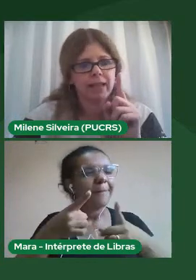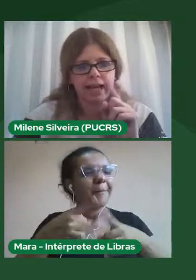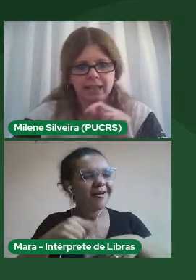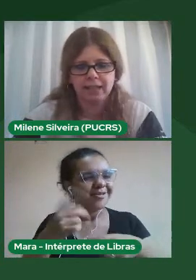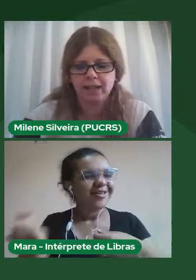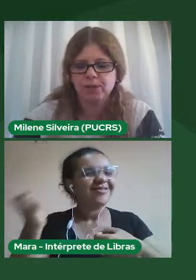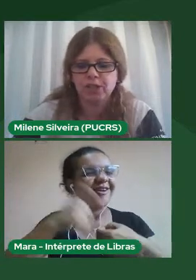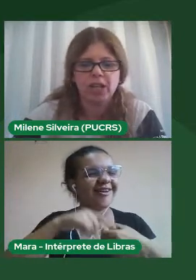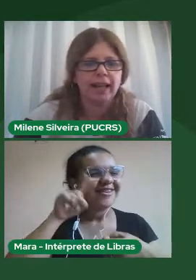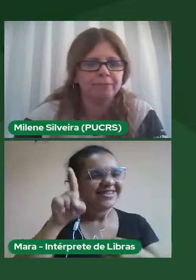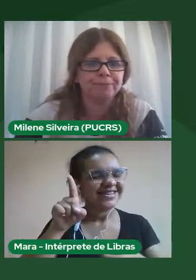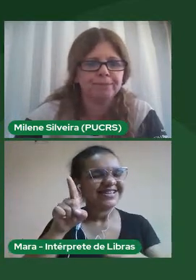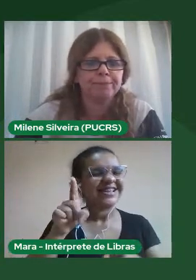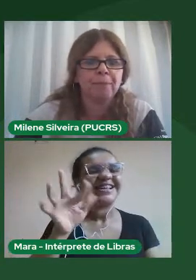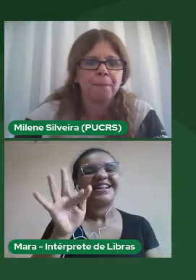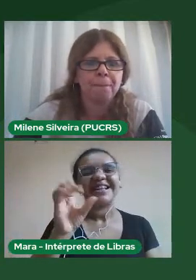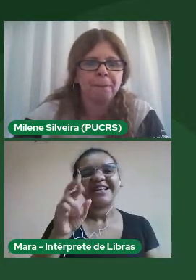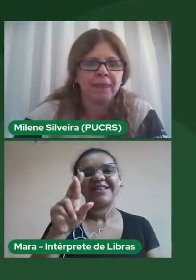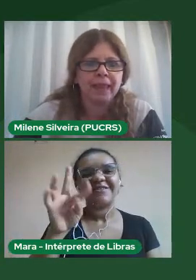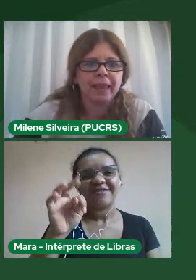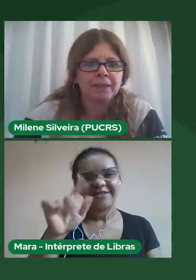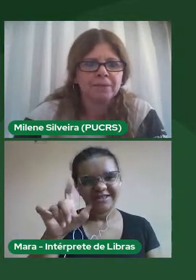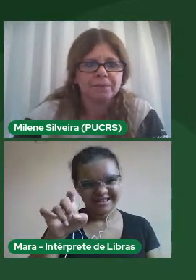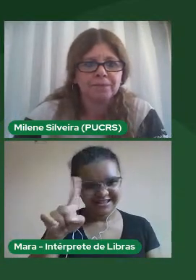Fortaleza, ainda iremos a Quixadá.